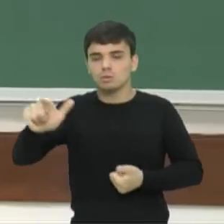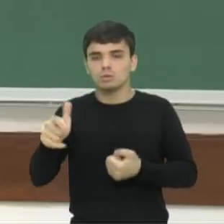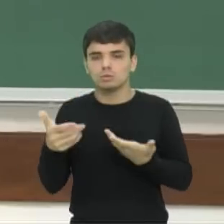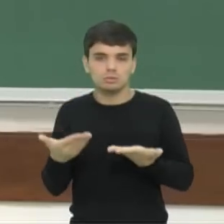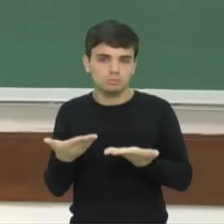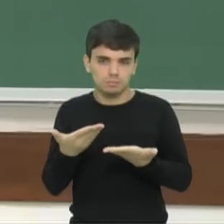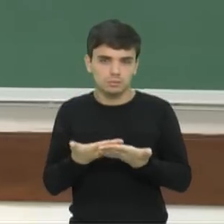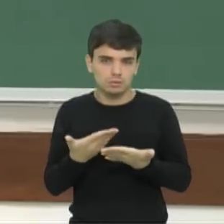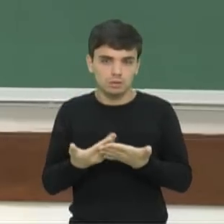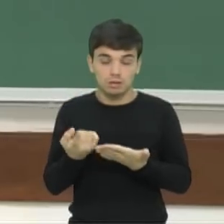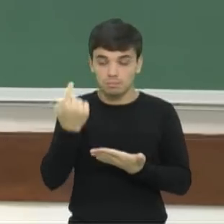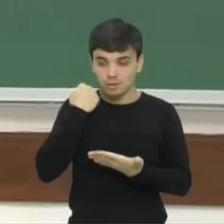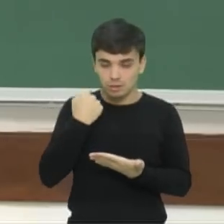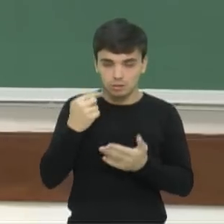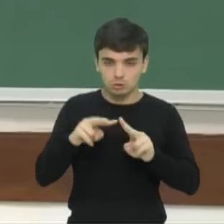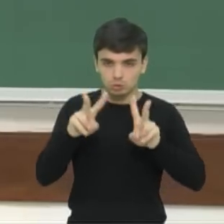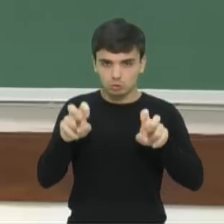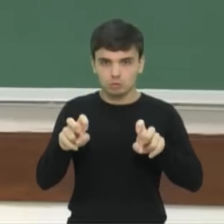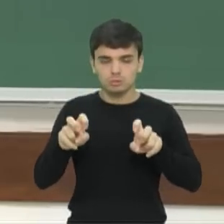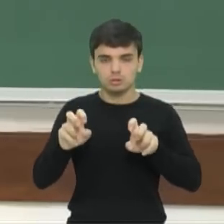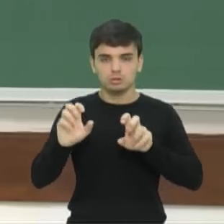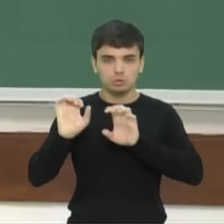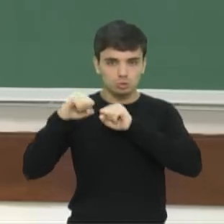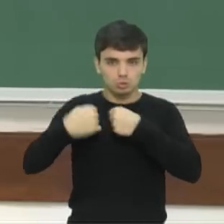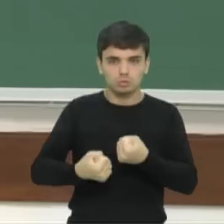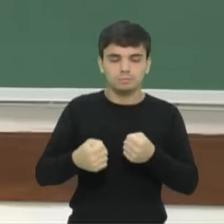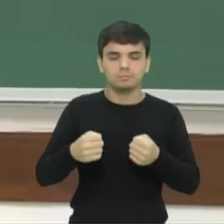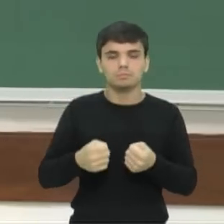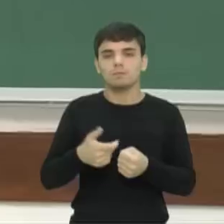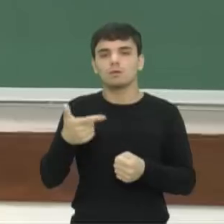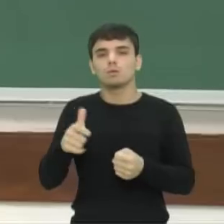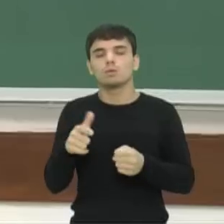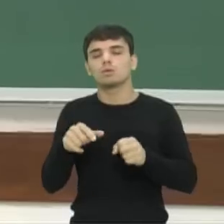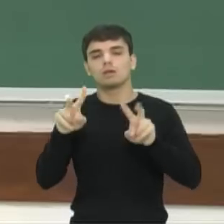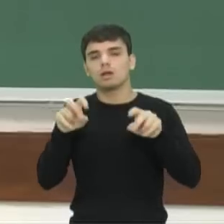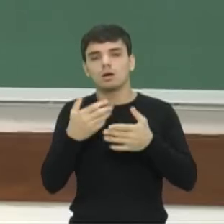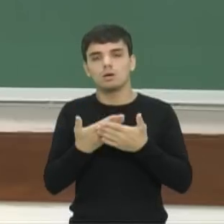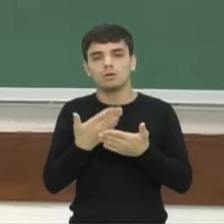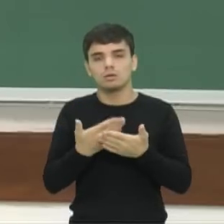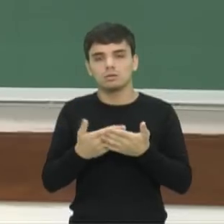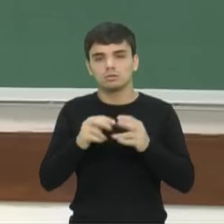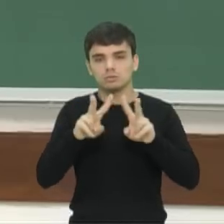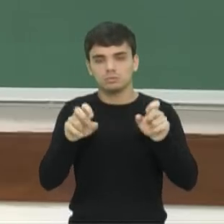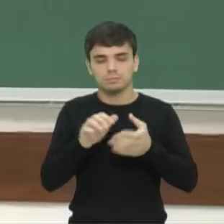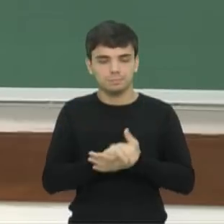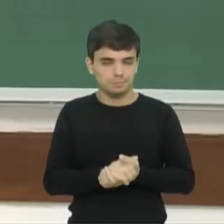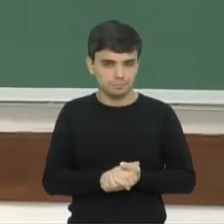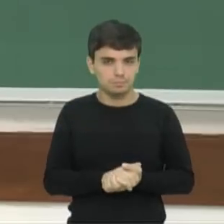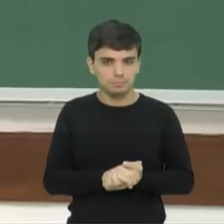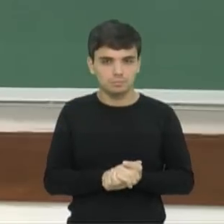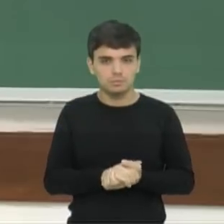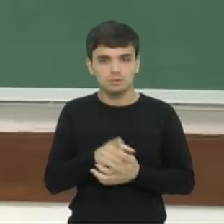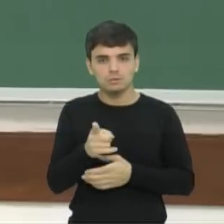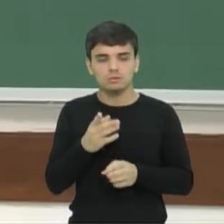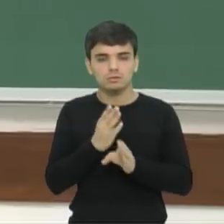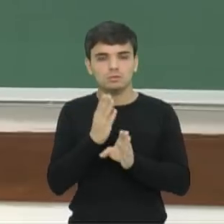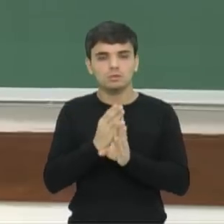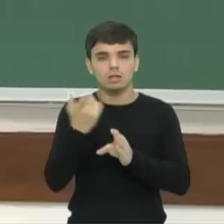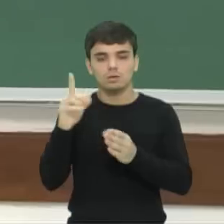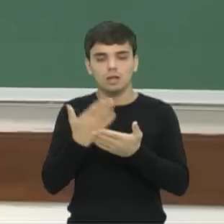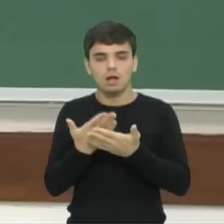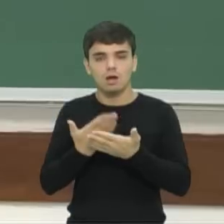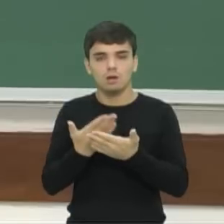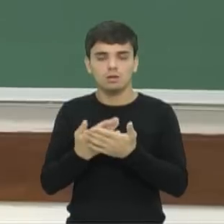de hoje e na aula anterior sobre o judô. A próxima aula nós vamos estar trabalhando uma outra modalidade de luta. Então espero encontrá-las na nossa próxima aula.